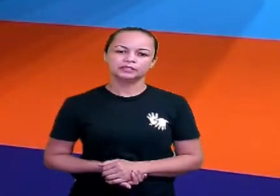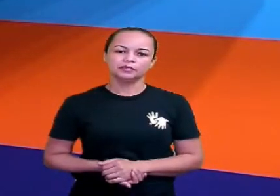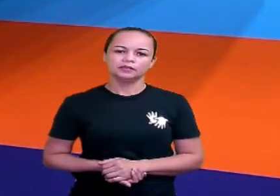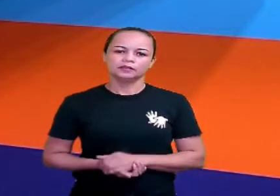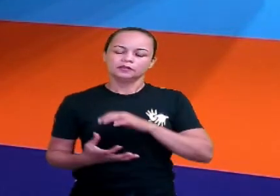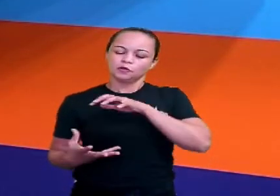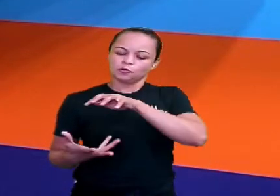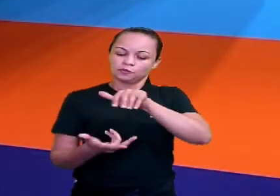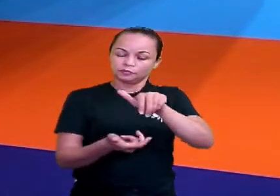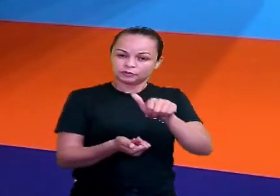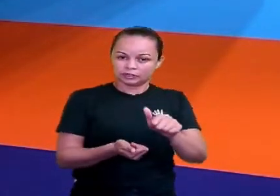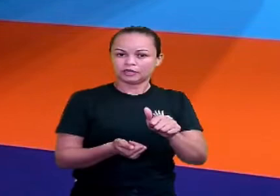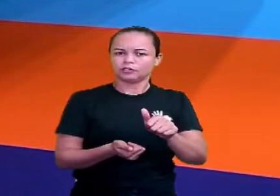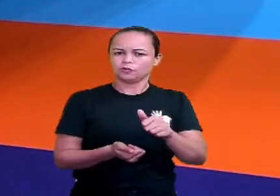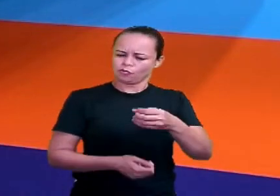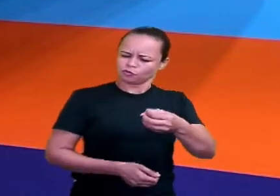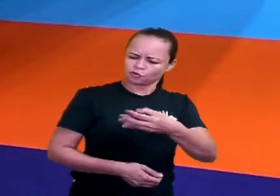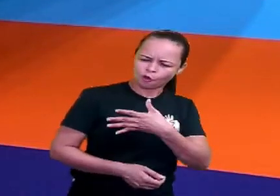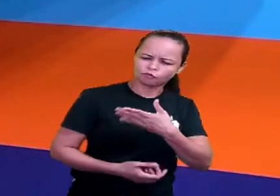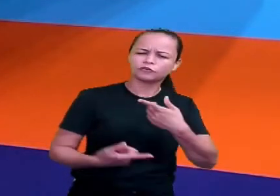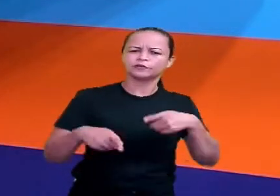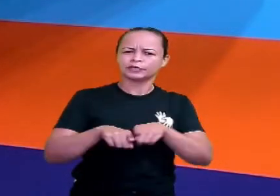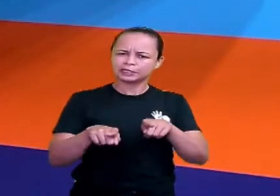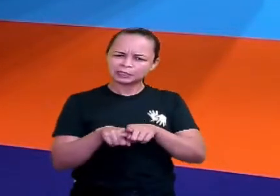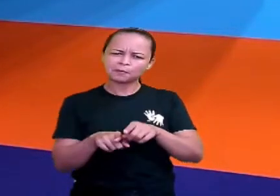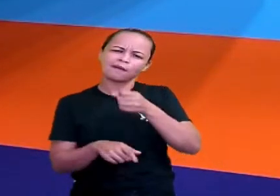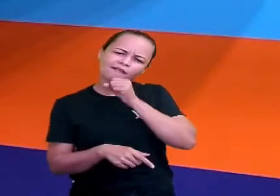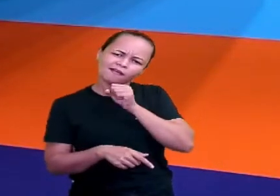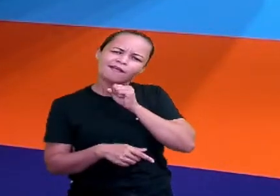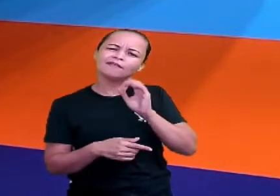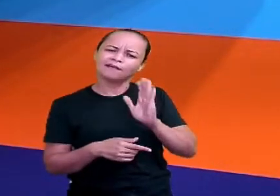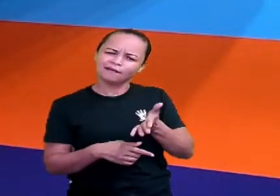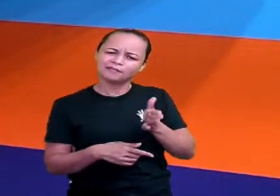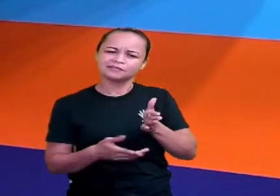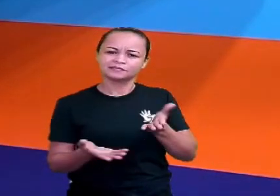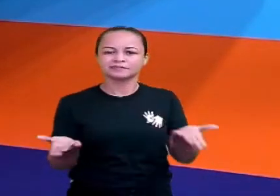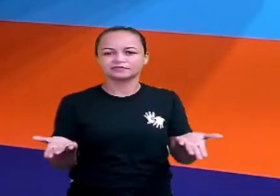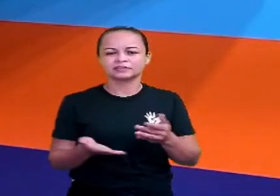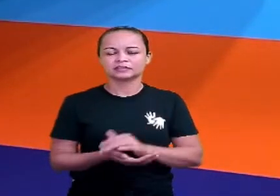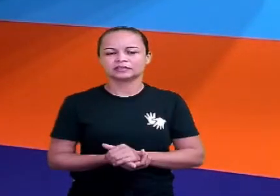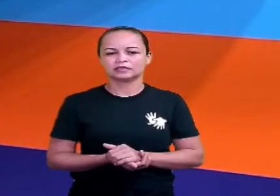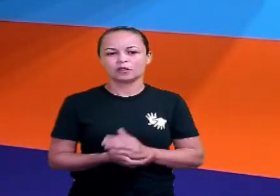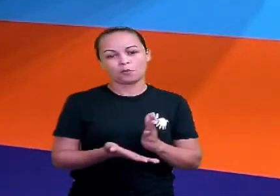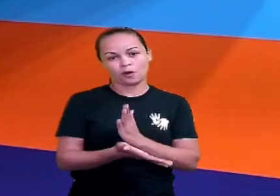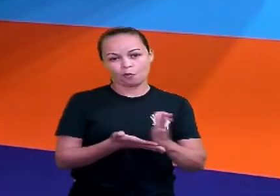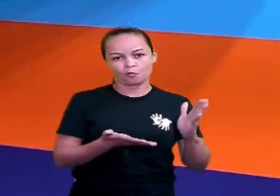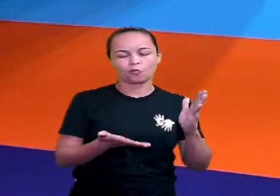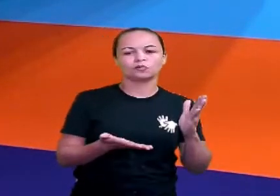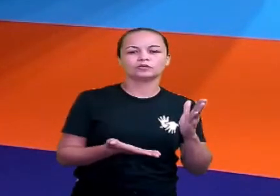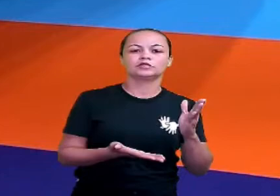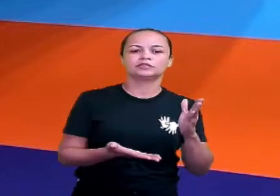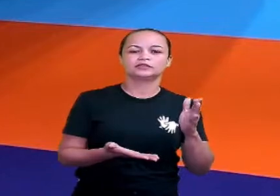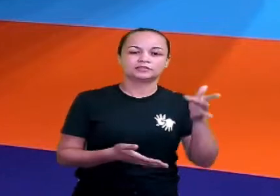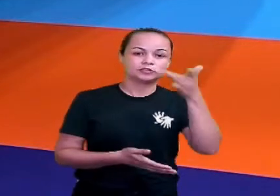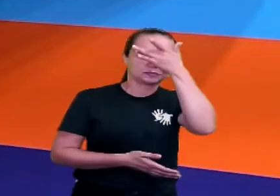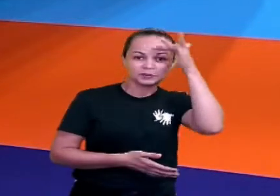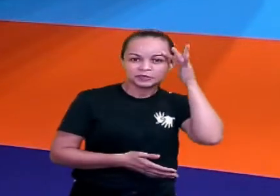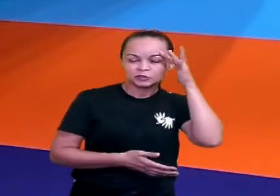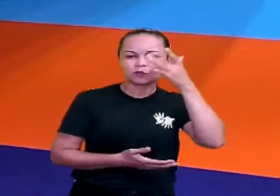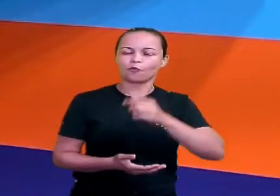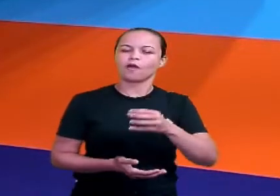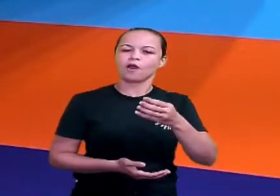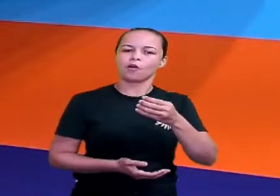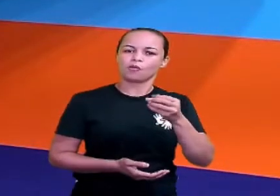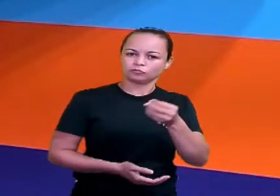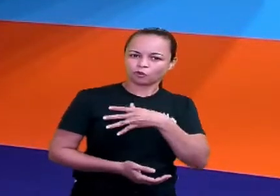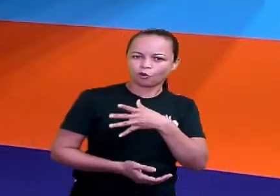é novo e antigo, como eu falei para vocês na história. Para alguns, o mundo é novo. Para outros, o mundo é antigo. Vai